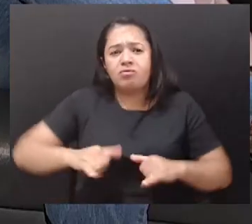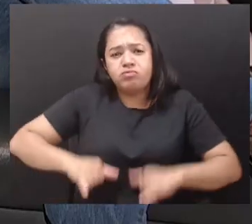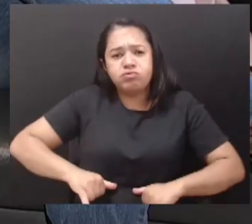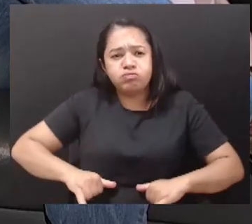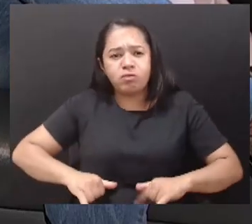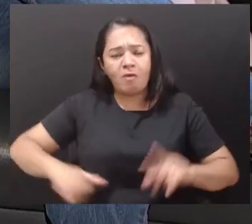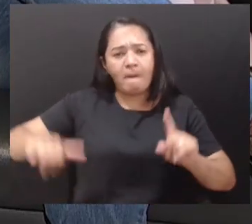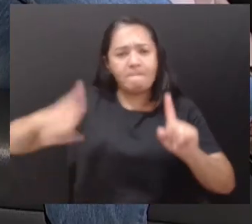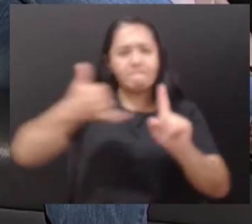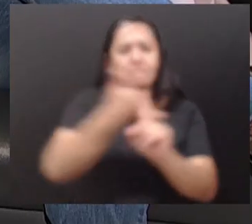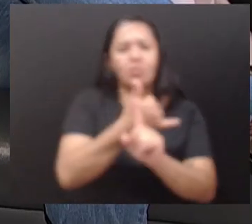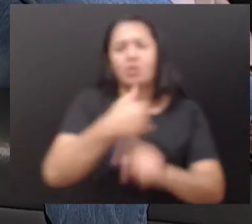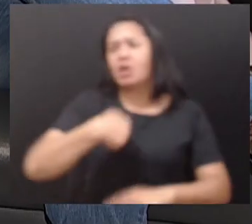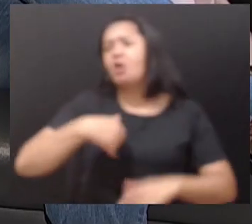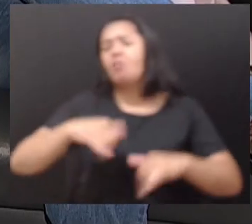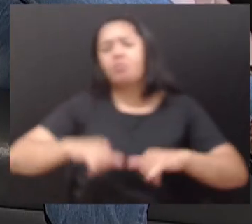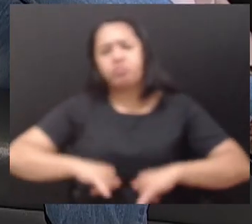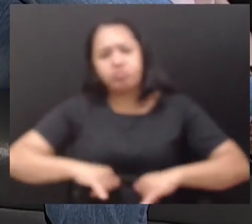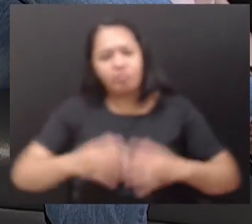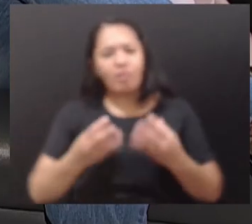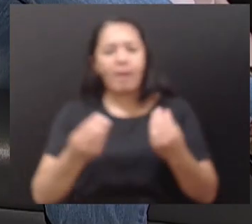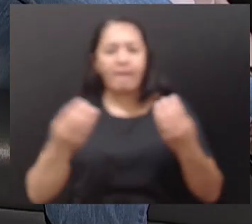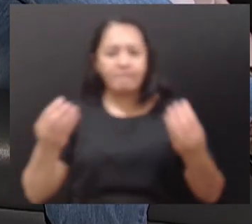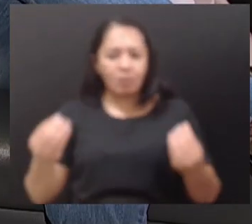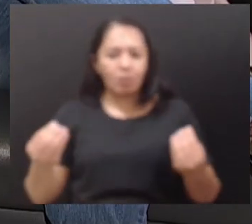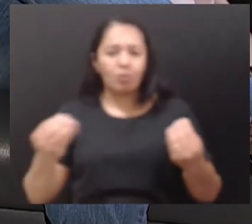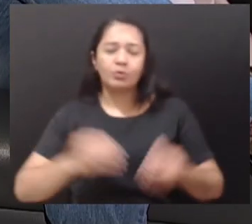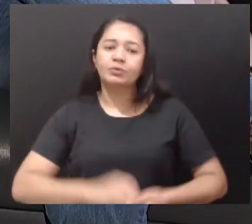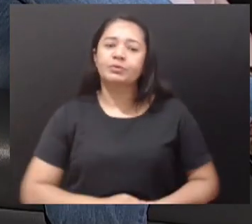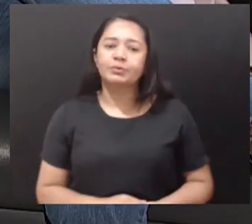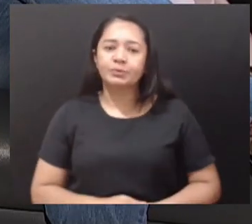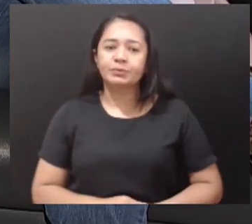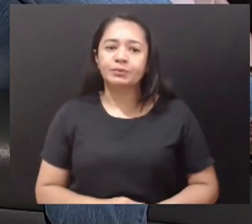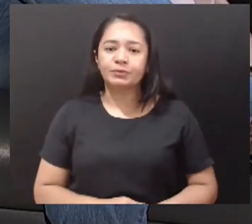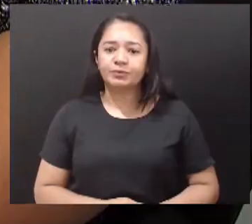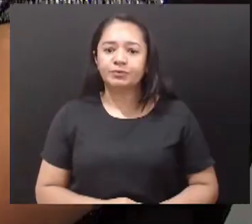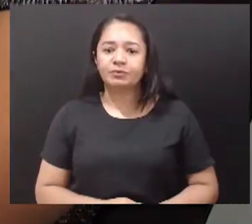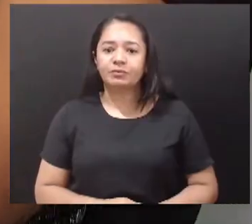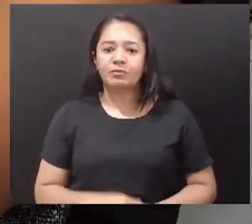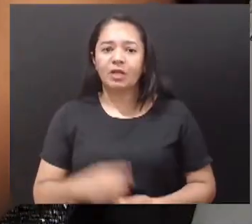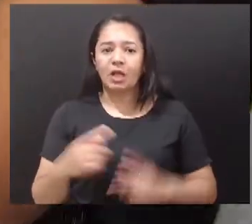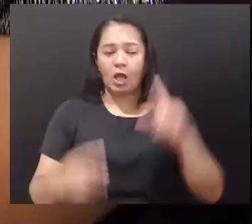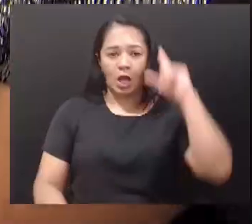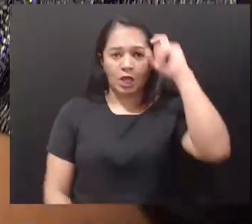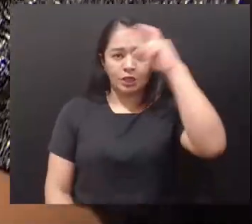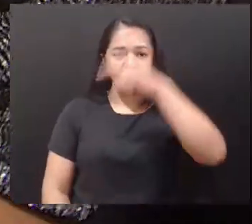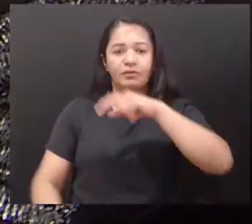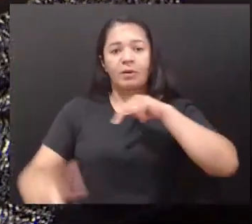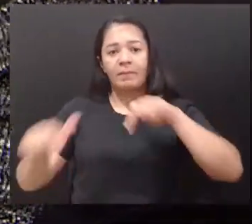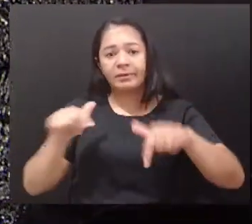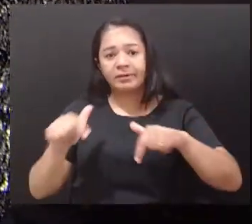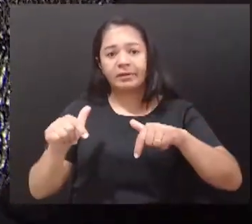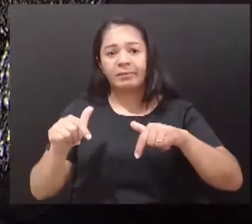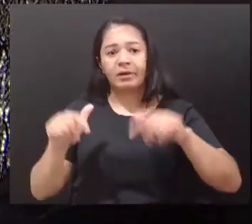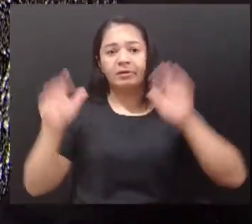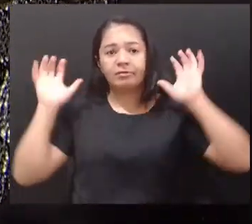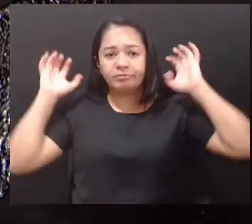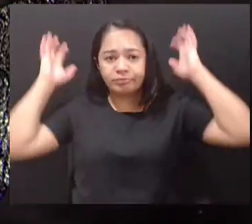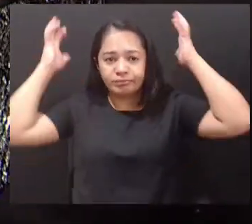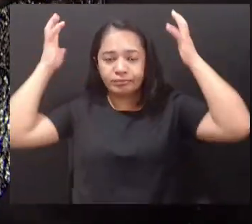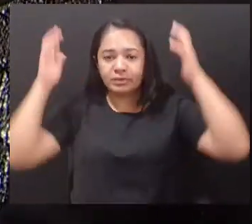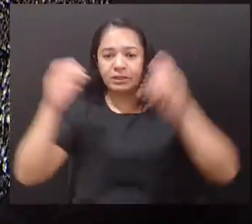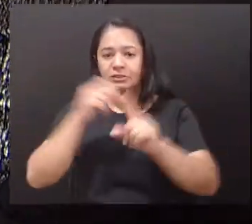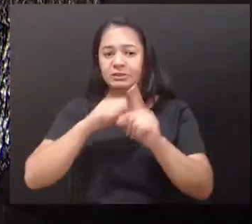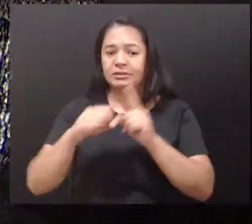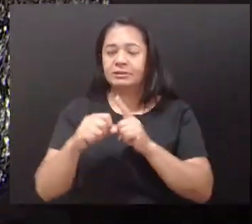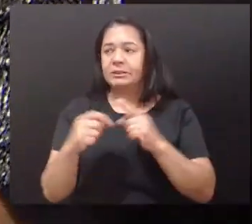sofri bastante na época do black também. E a gente tinha uma dificuldade até para trabalhar com o cabelo black, entendeu? A sociedade pregava que o nosso